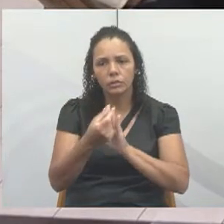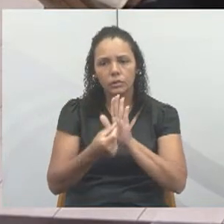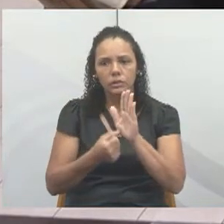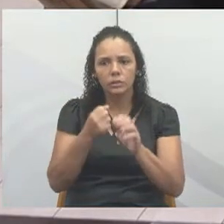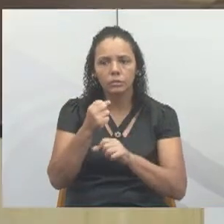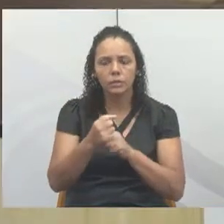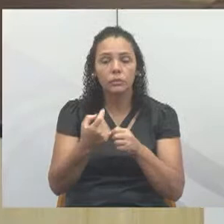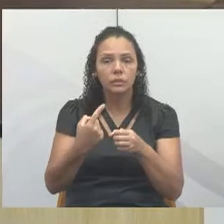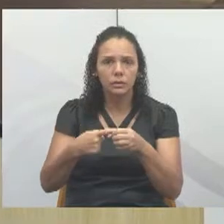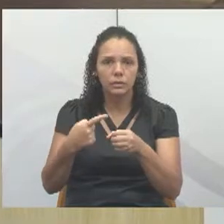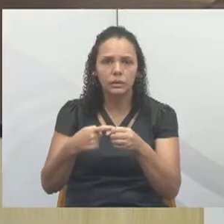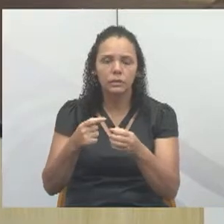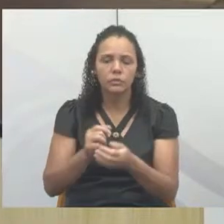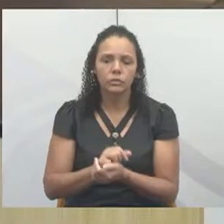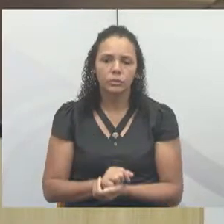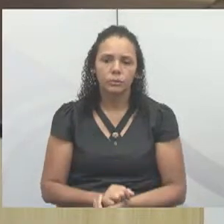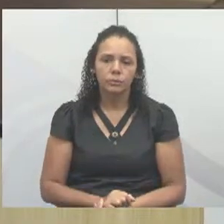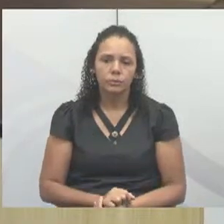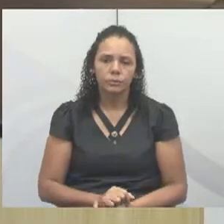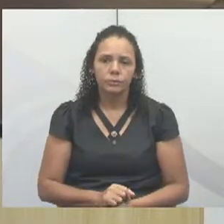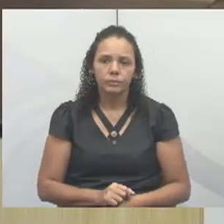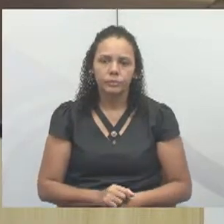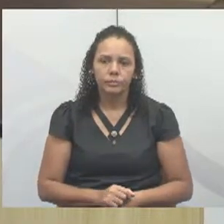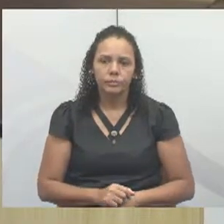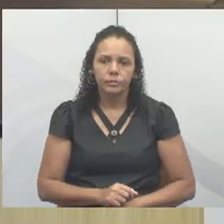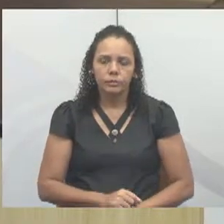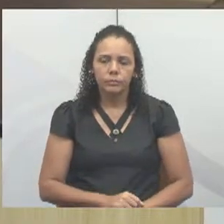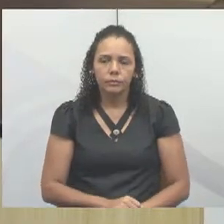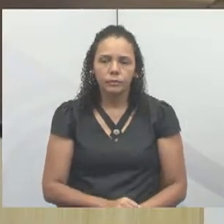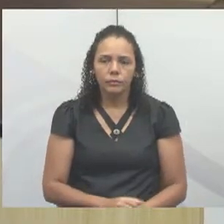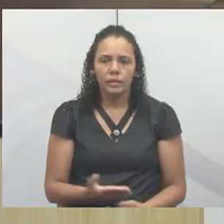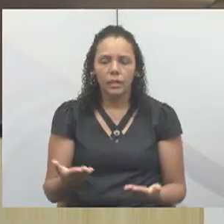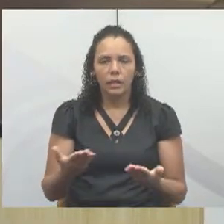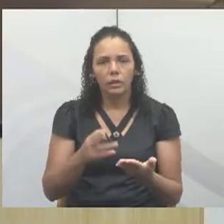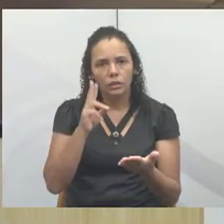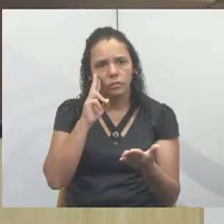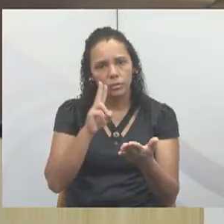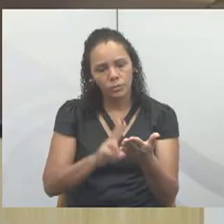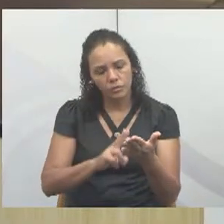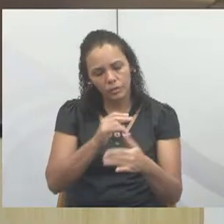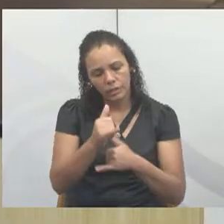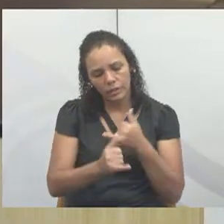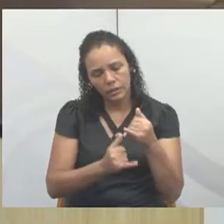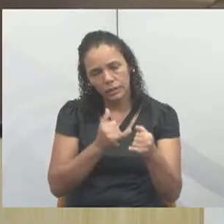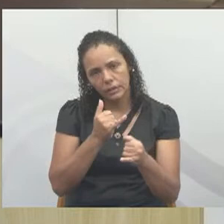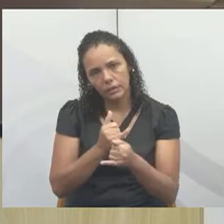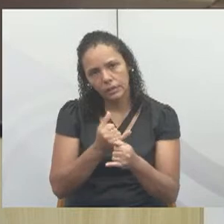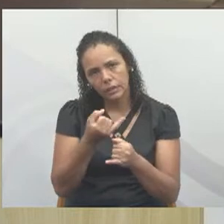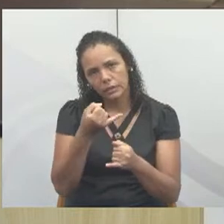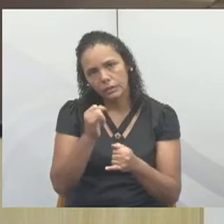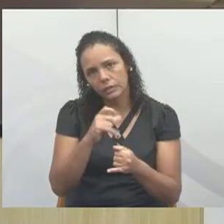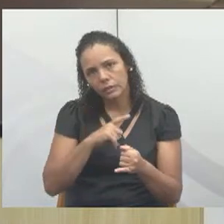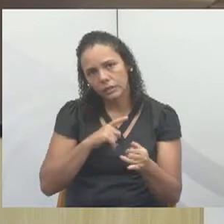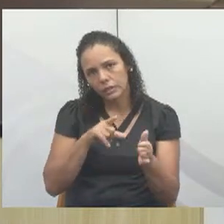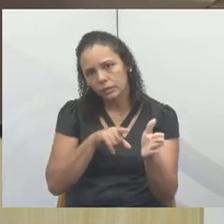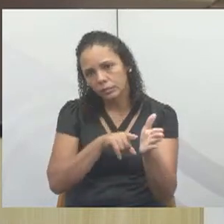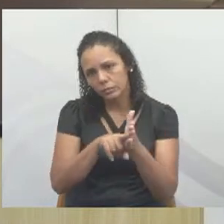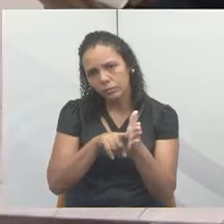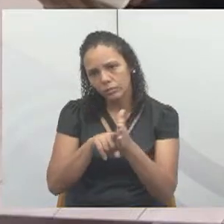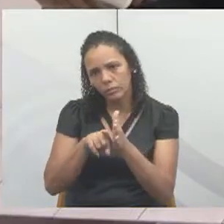Nesse momento, peço que seja verificado junto ao chat online as perguntas dos telespectadores e